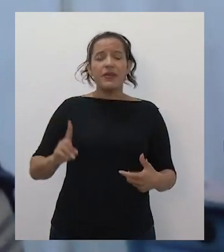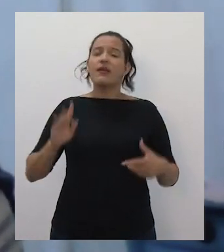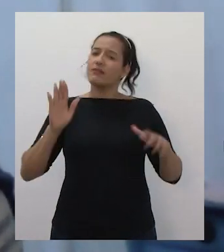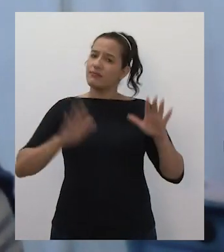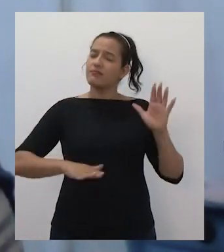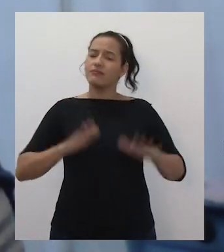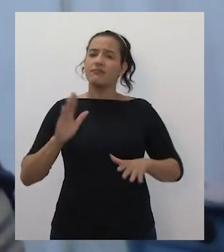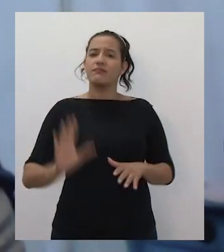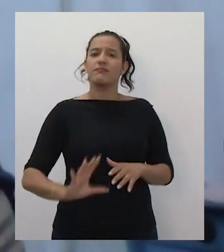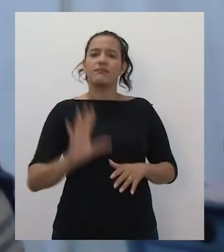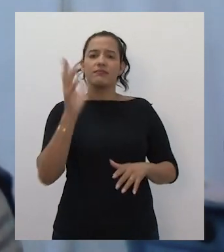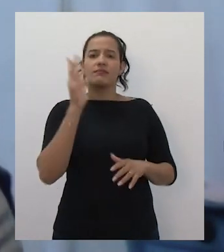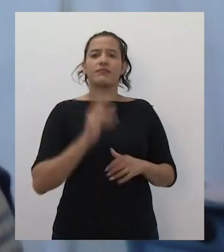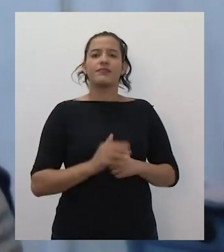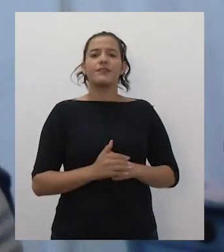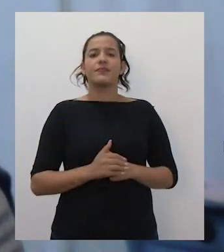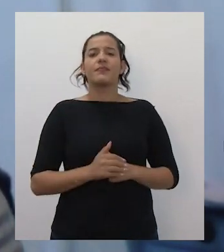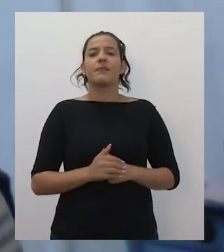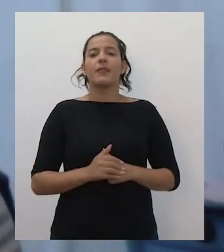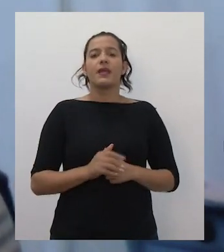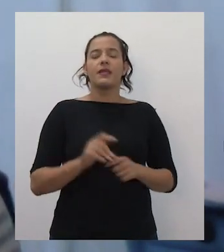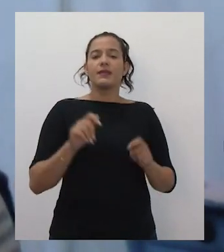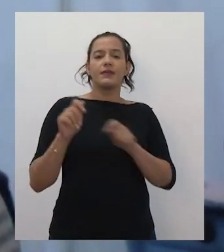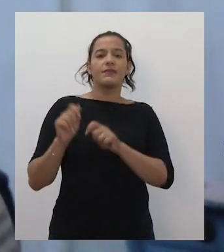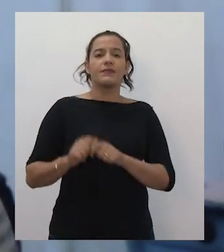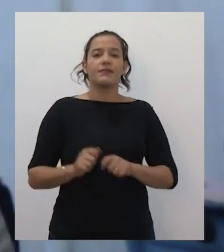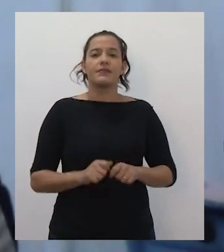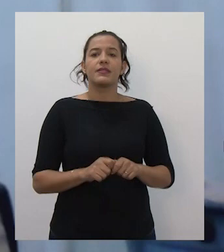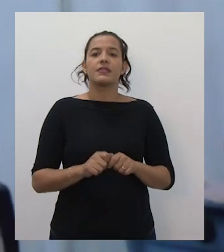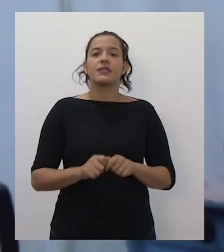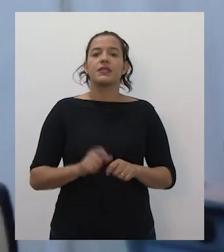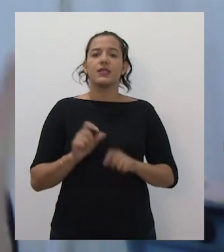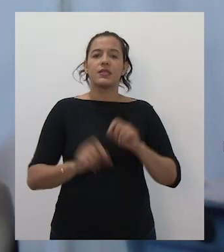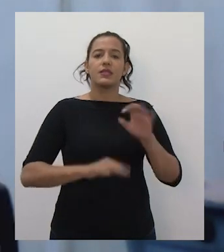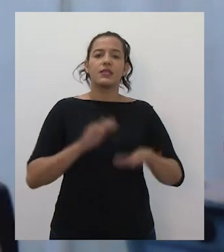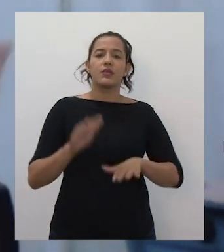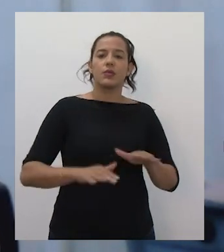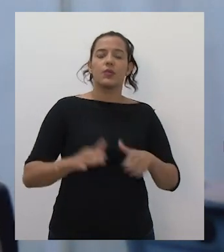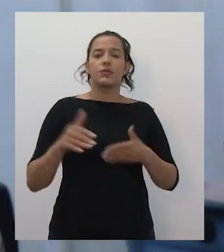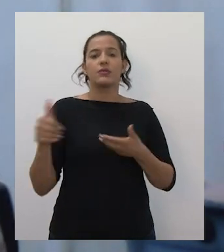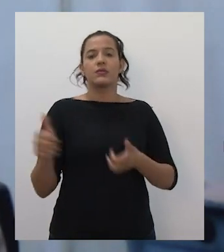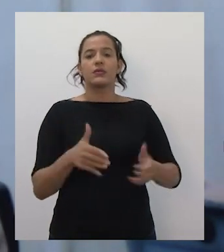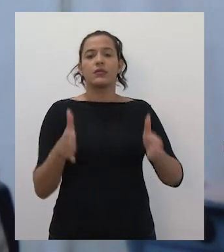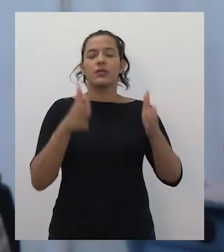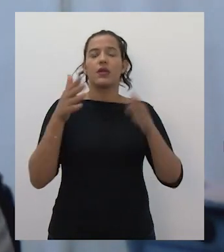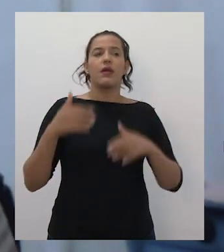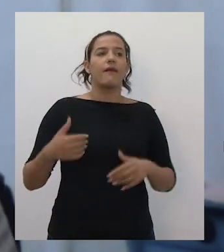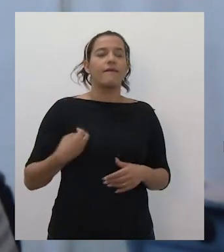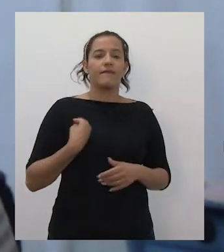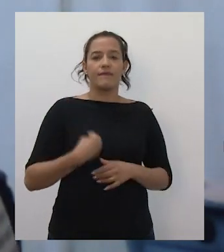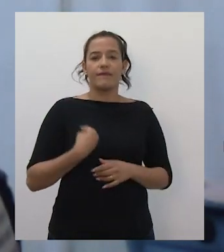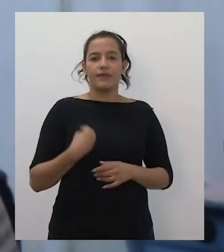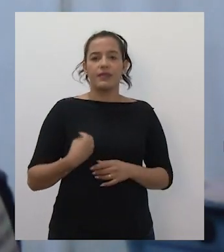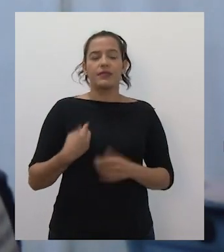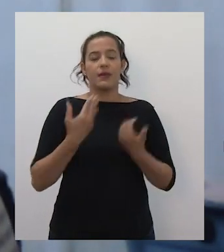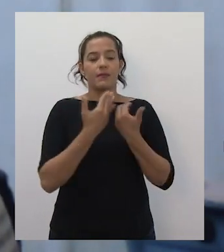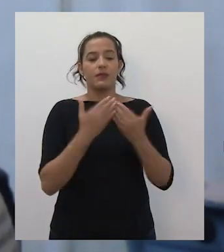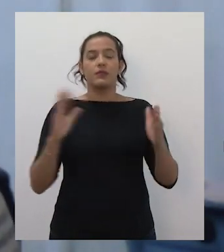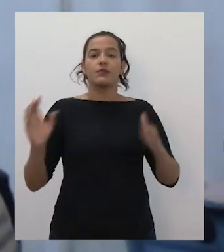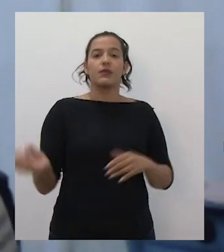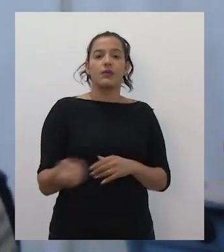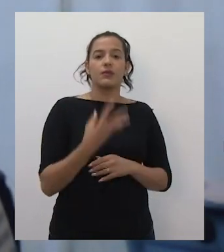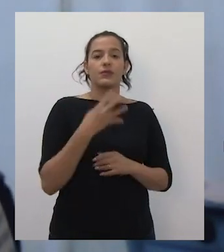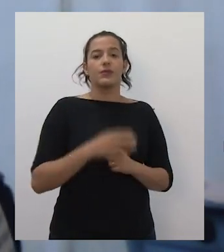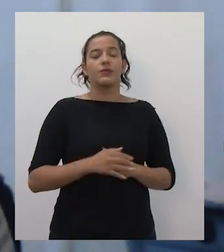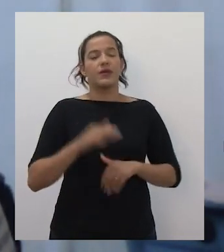que a gente vai traçando, trilhando o nosso percurso, né, nessa abertura ao novo,